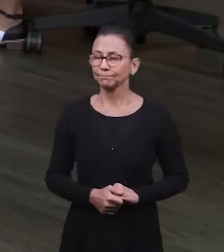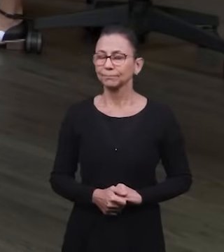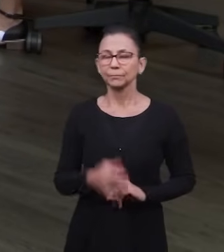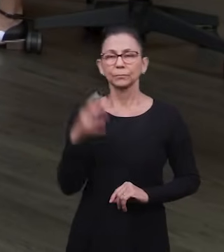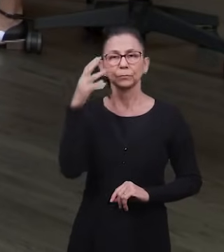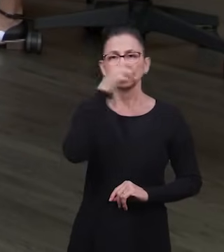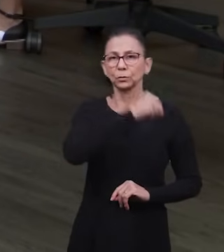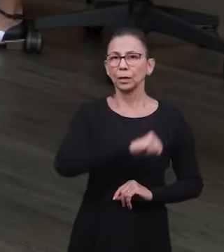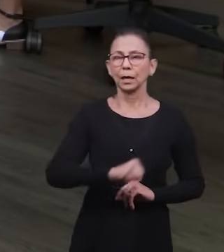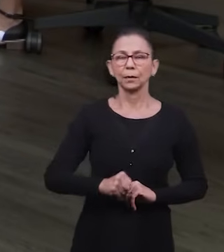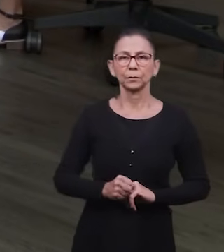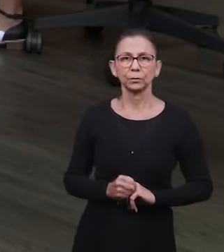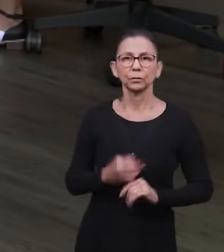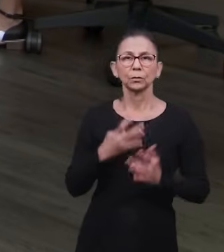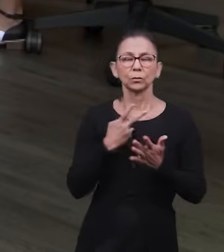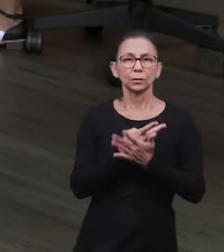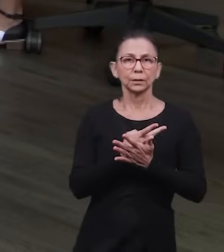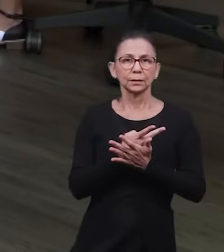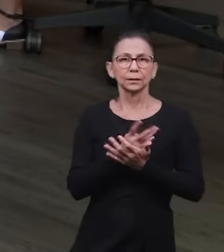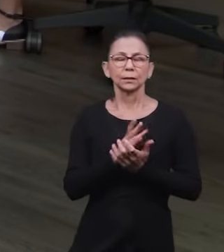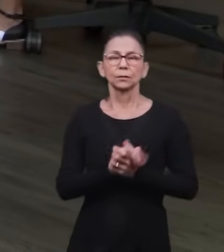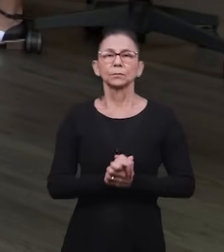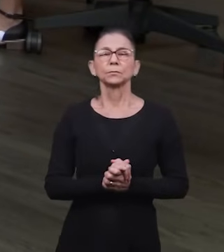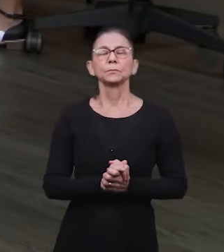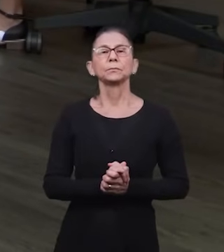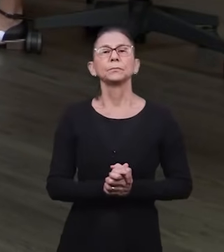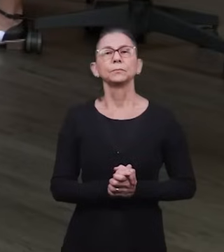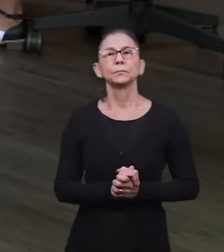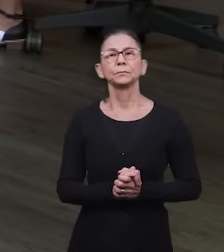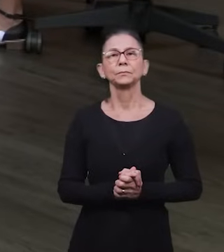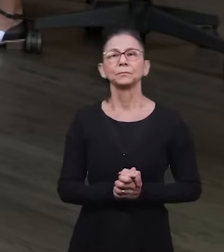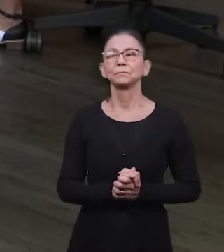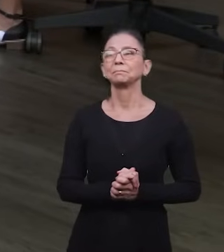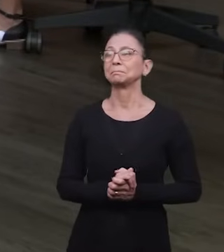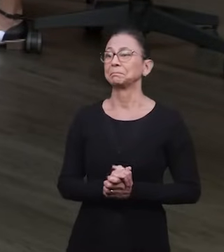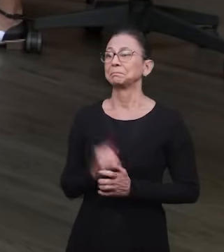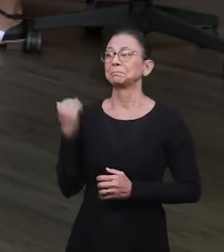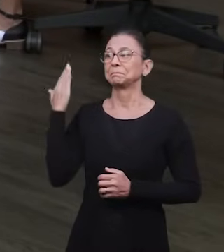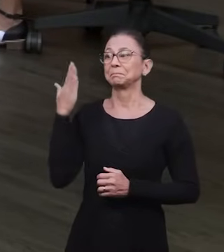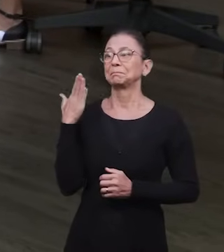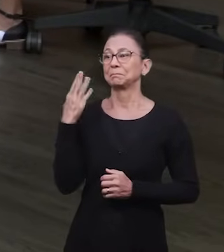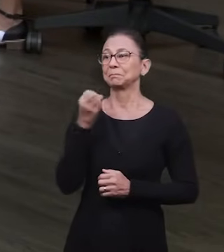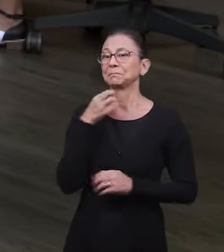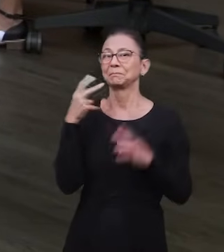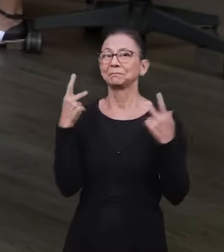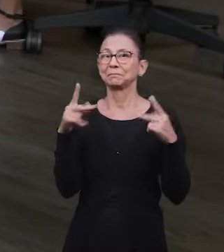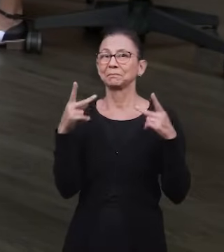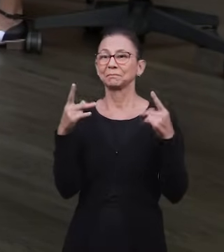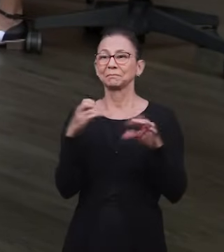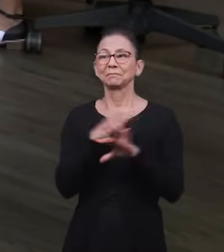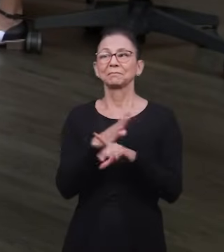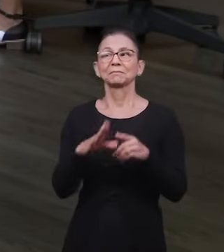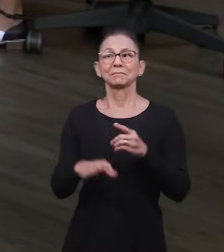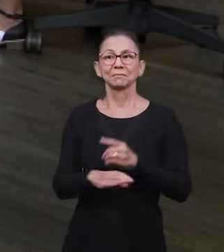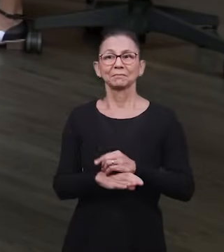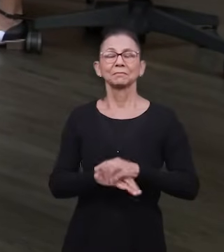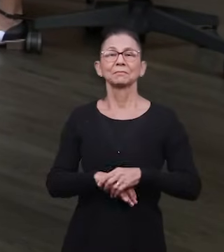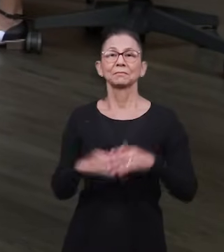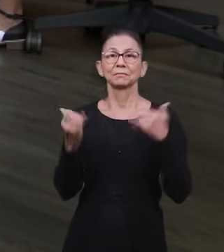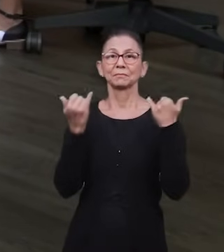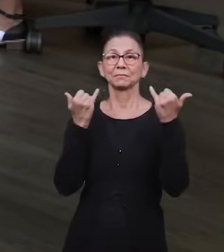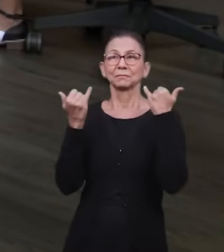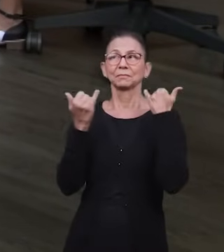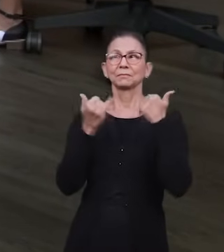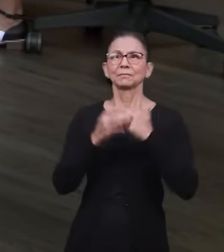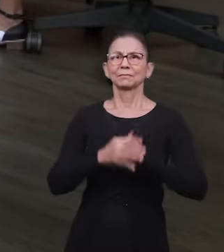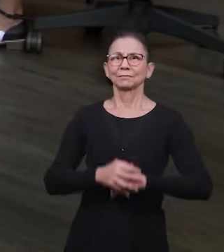como assim dizer, foi muito rápido. Bom, que mensagem, já tenho que pregar no culto, tá trazida